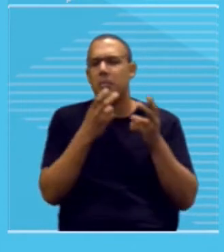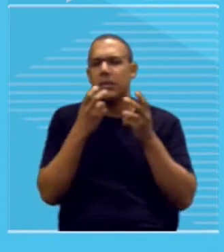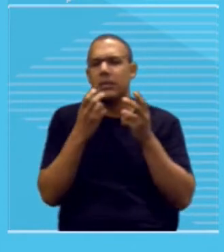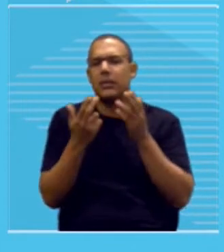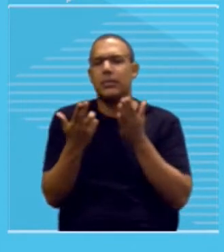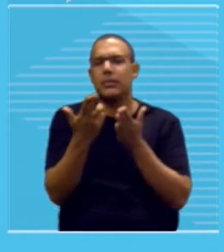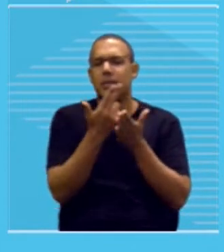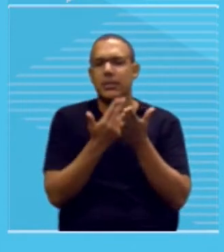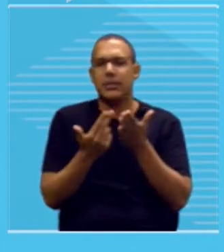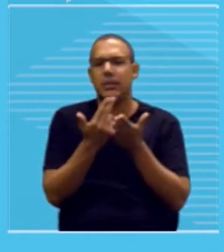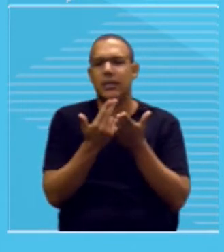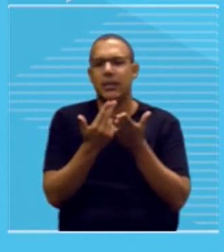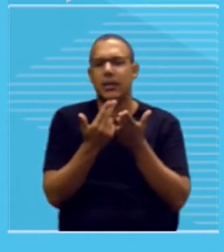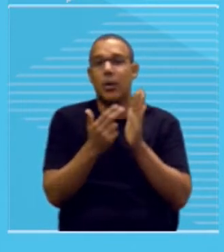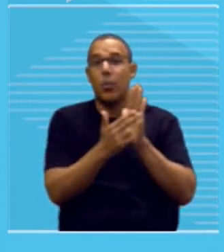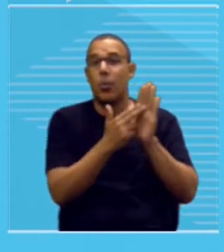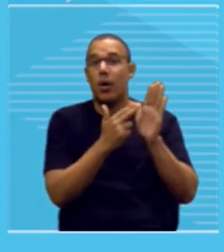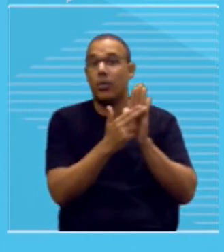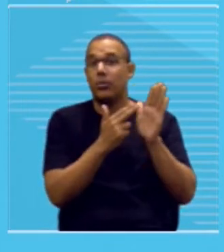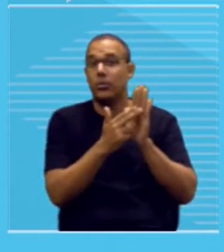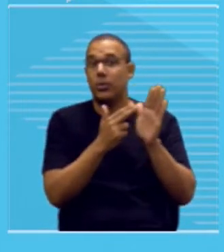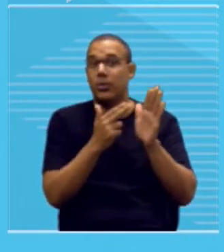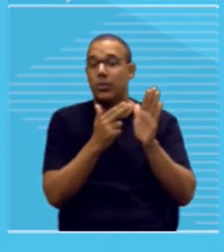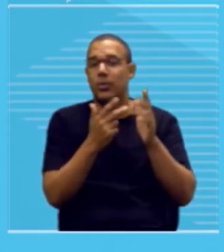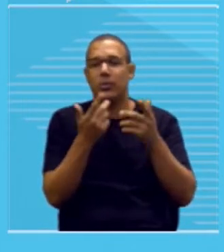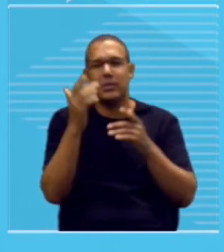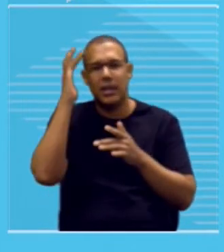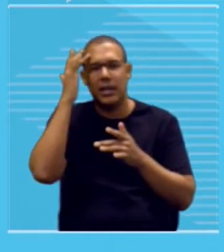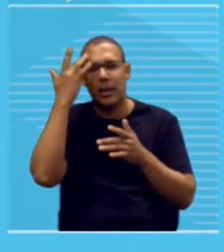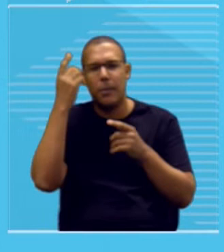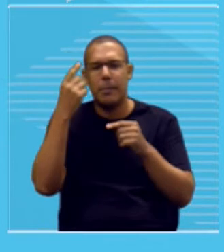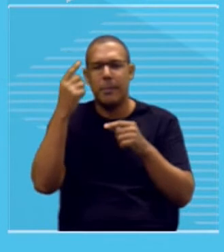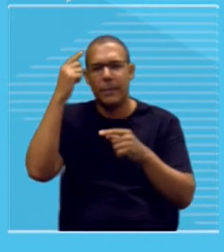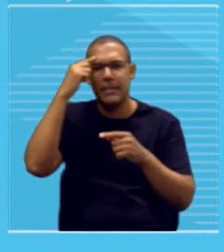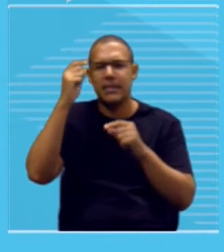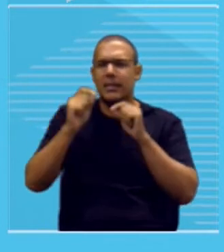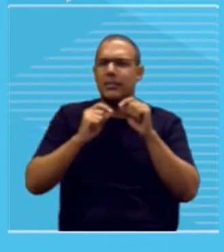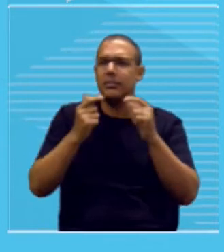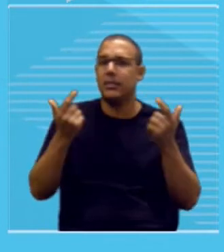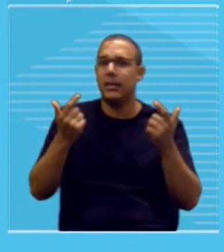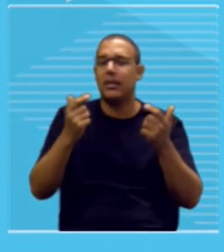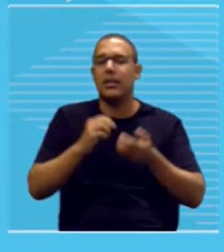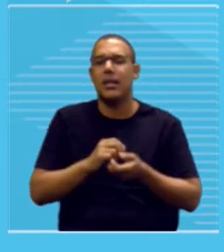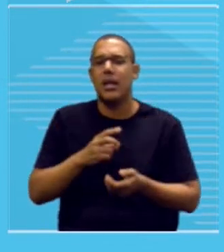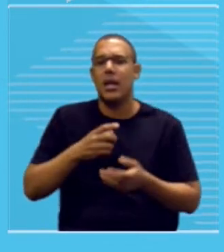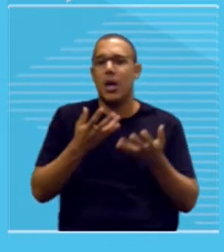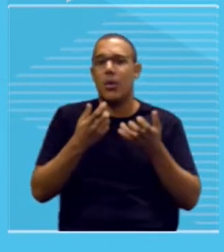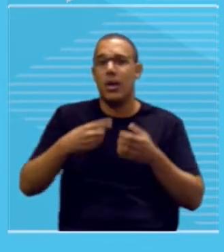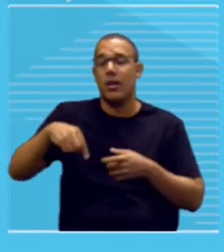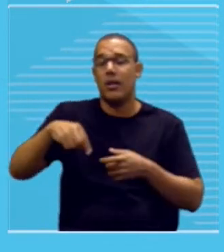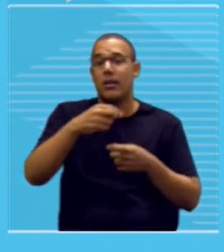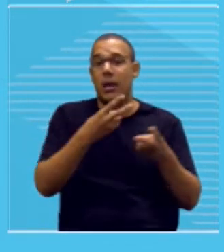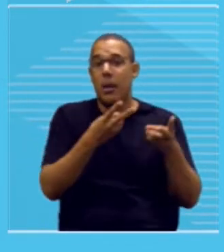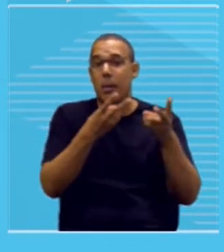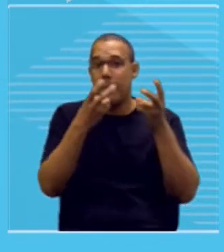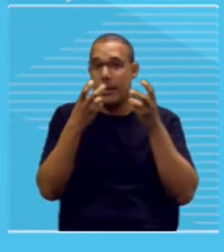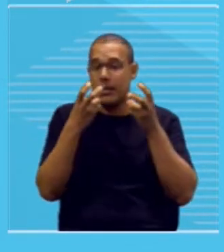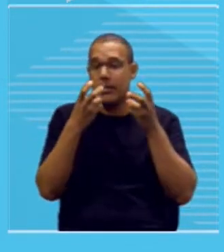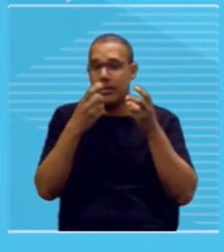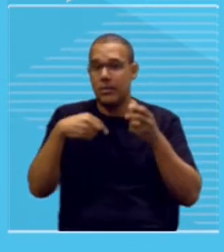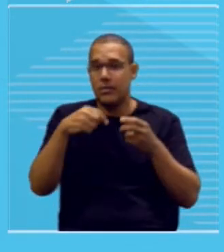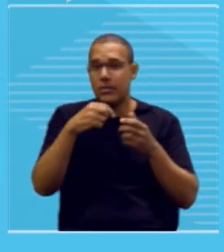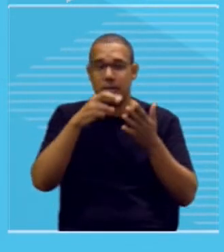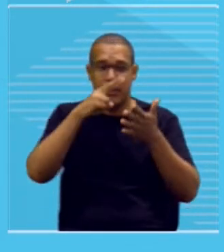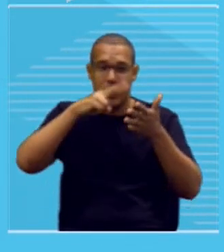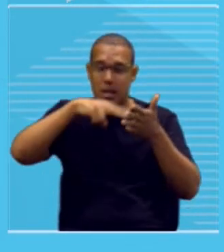design quem fez esse texto estava pensando em quê quando fez ele tudo isso aí eu quero que vocês percebam Enquanto vocês estiverem fazendo